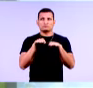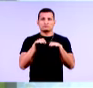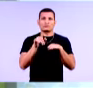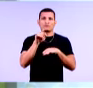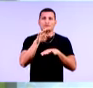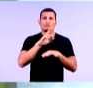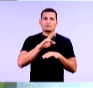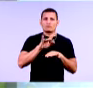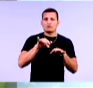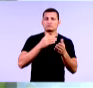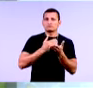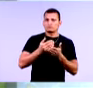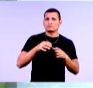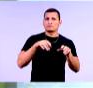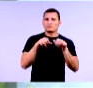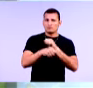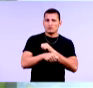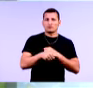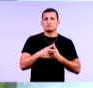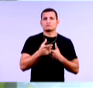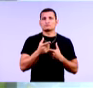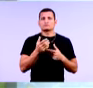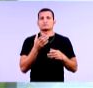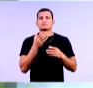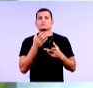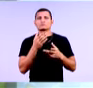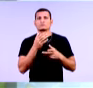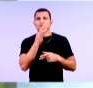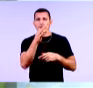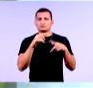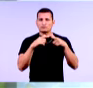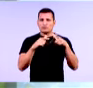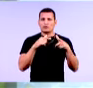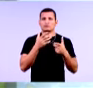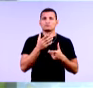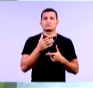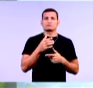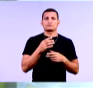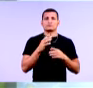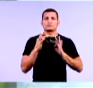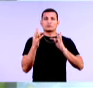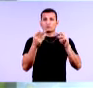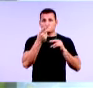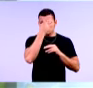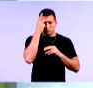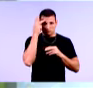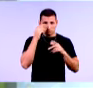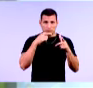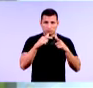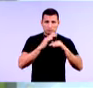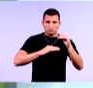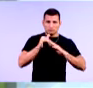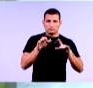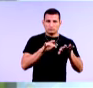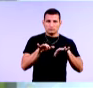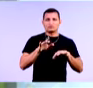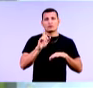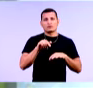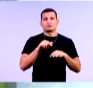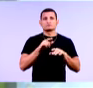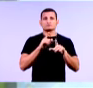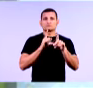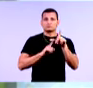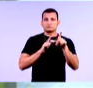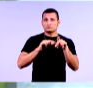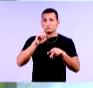formar aqui, vai terminar o curso, vai para o mercado de trabalho. Aí quando você chegar no mercado de trabalho, todo mundo onde programa Java lá vai programar com C maiúsculo e com